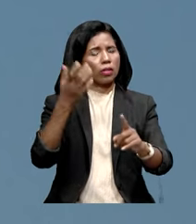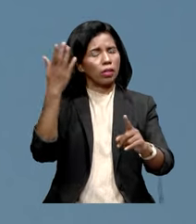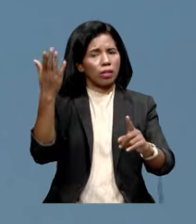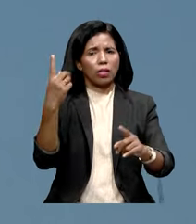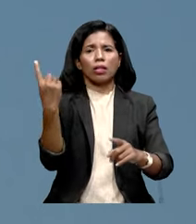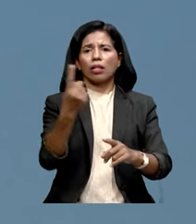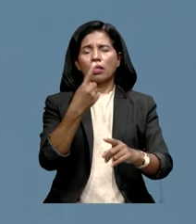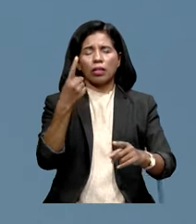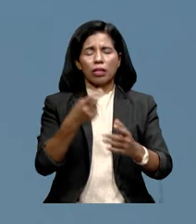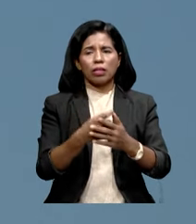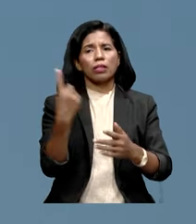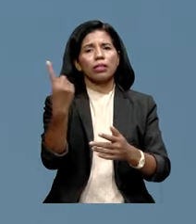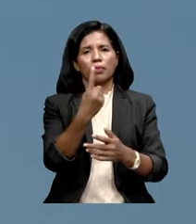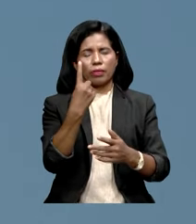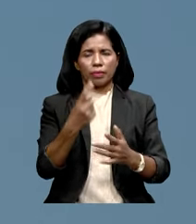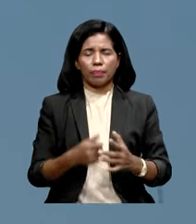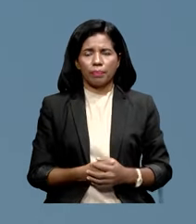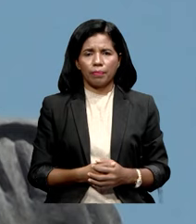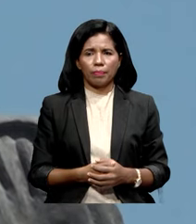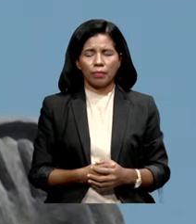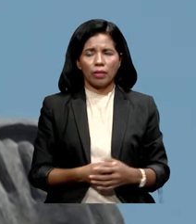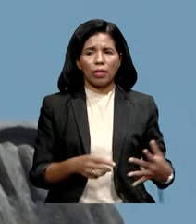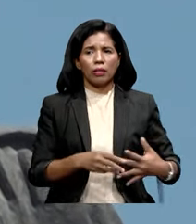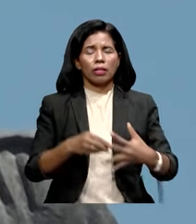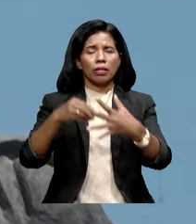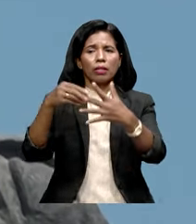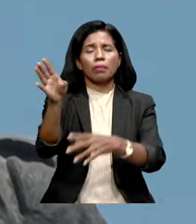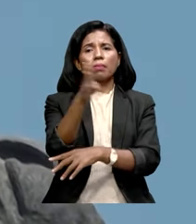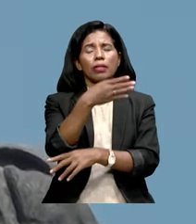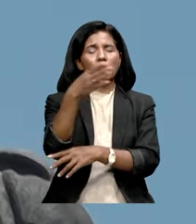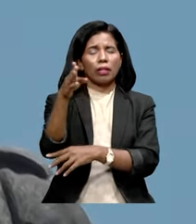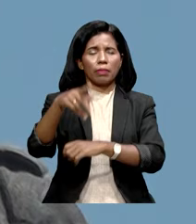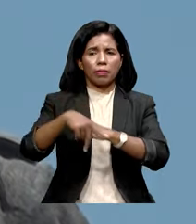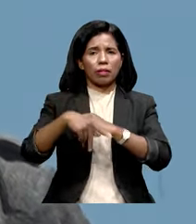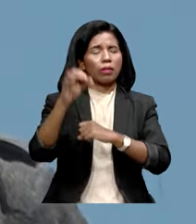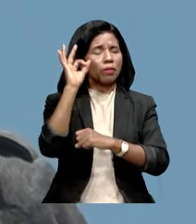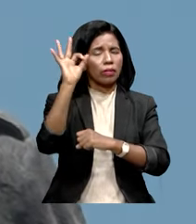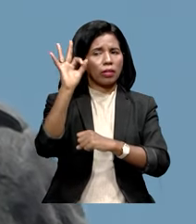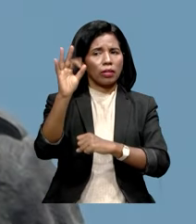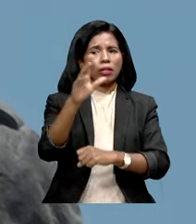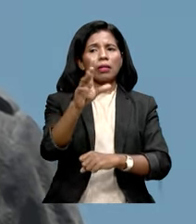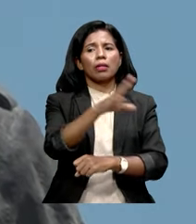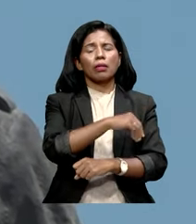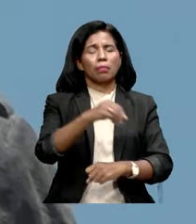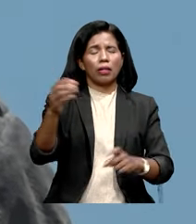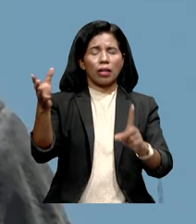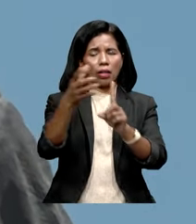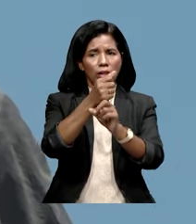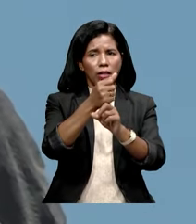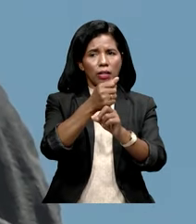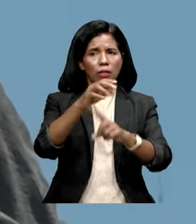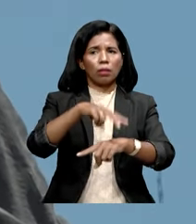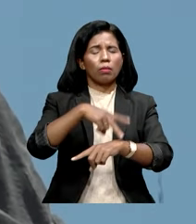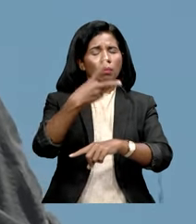ne sena fatin le liu bandera Fretilin ni ne be mak saudoso Nicolau Lobato kair mono